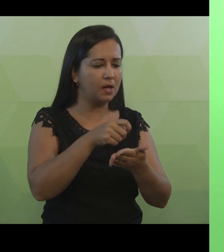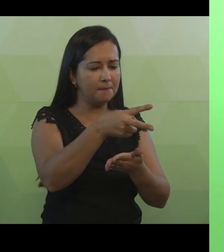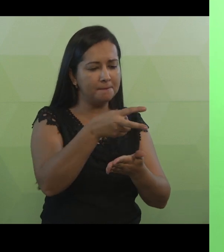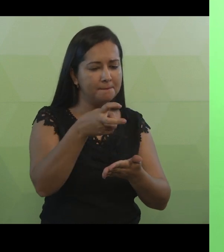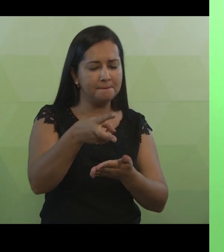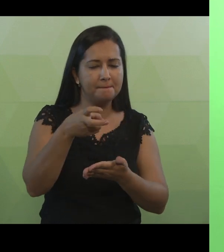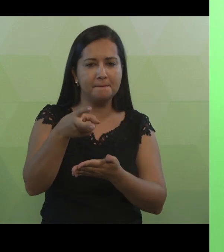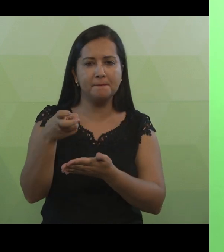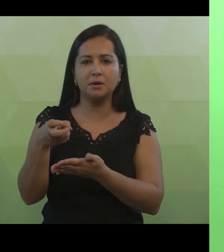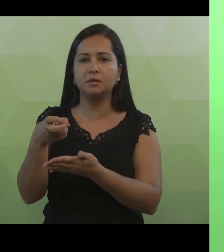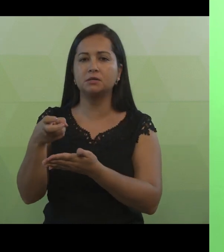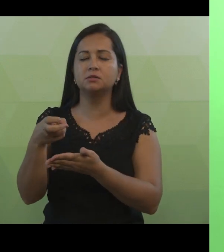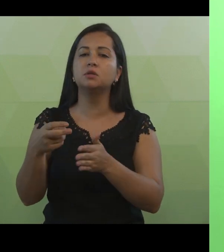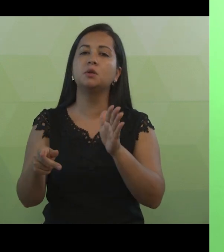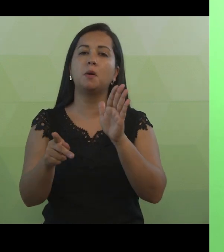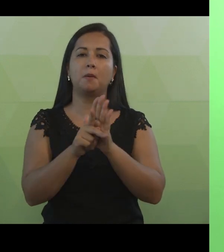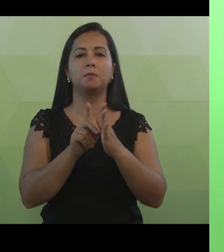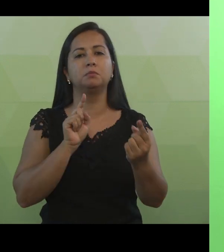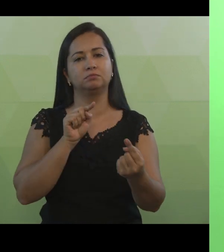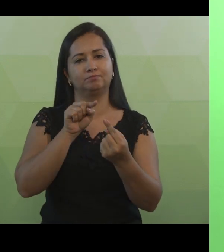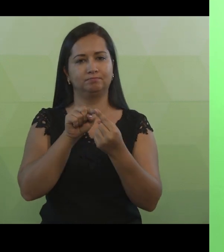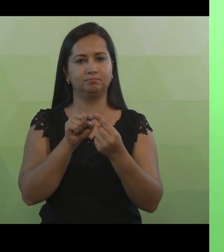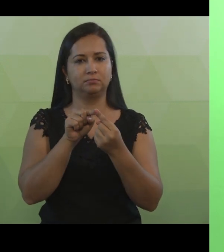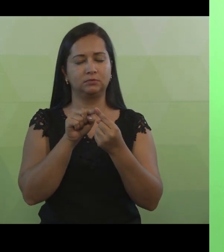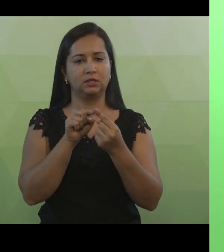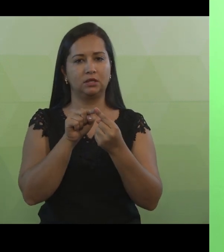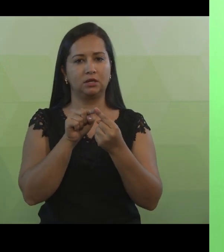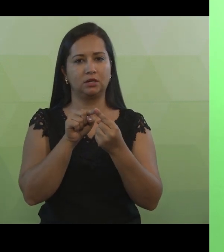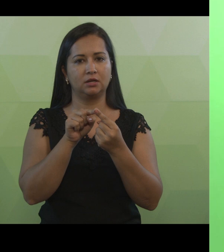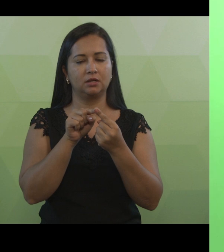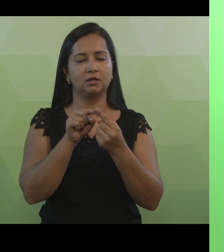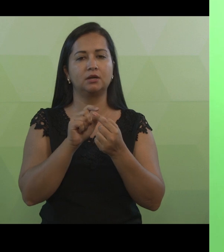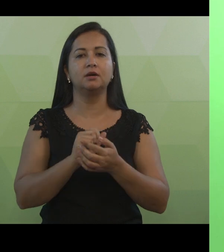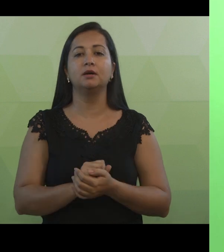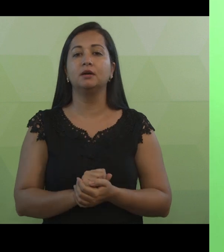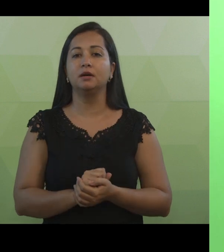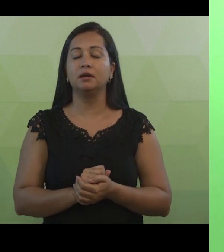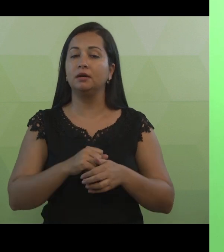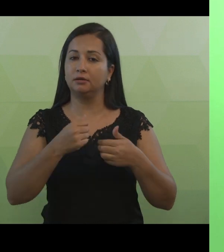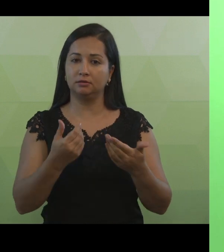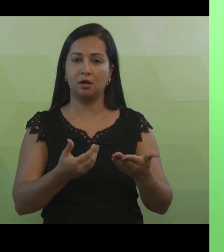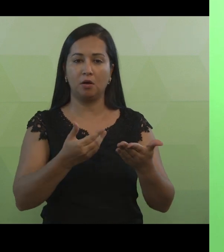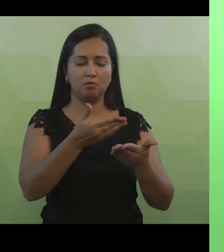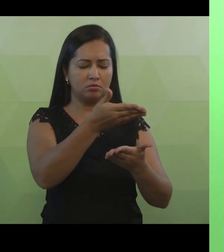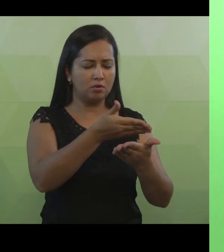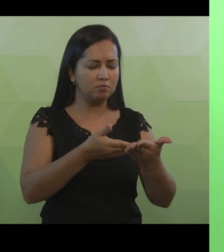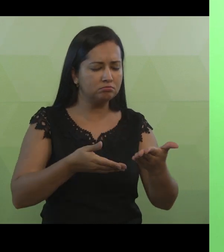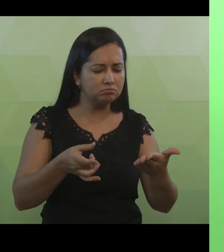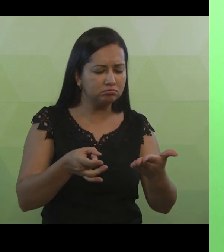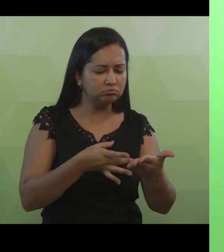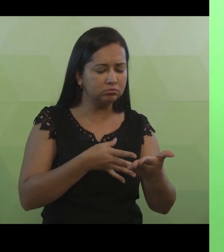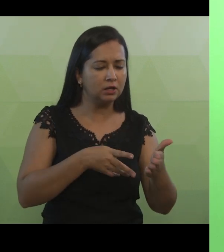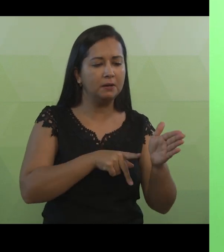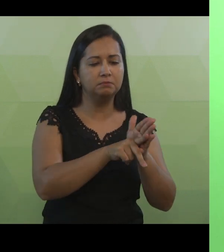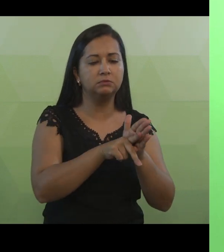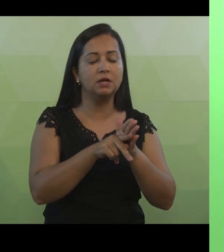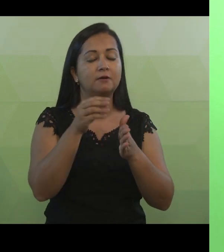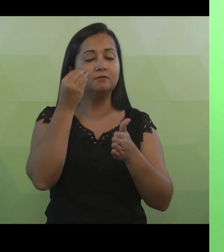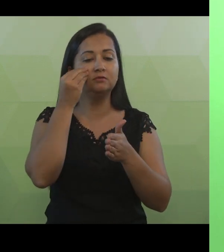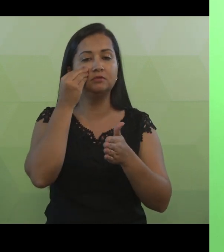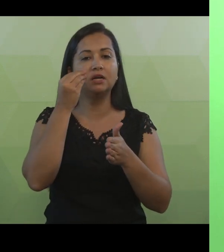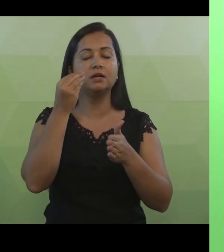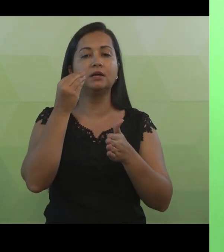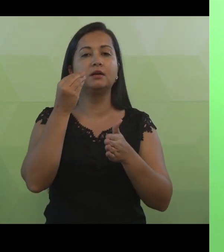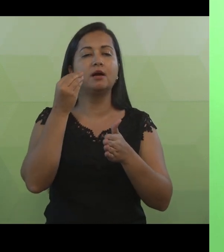sobre o objeto de investigação. E depois de analisadas essas informações, podemos chegar a uma conclusão que permita a melhoria